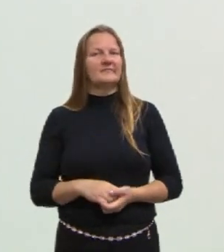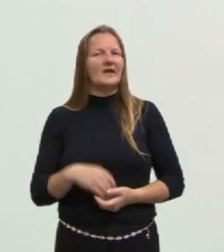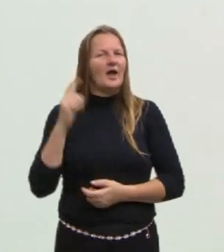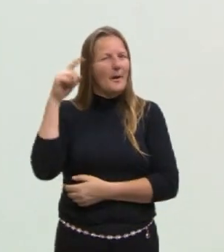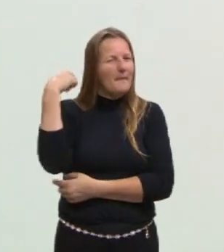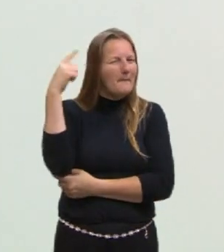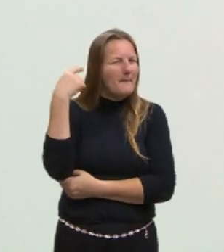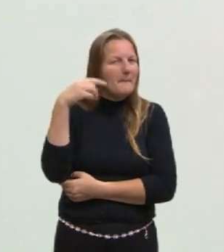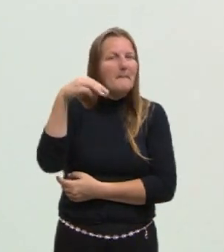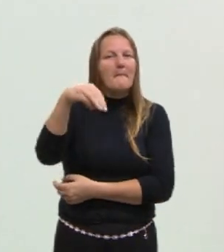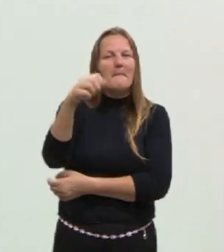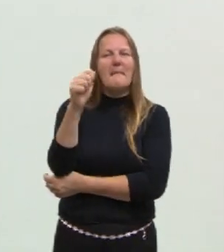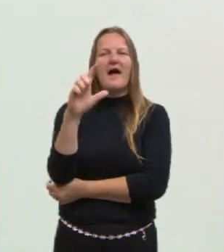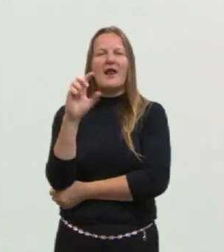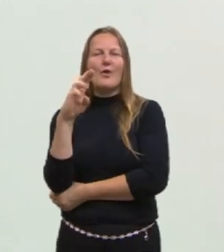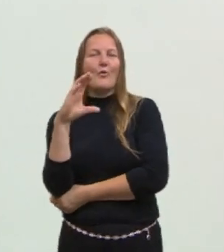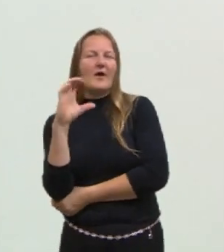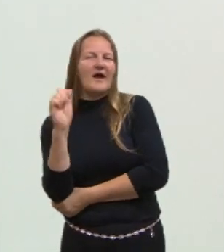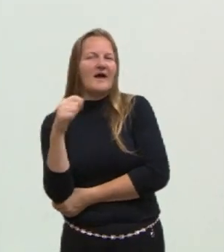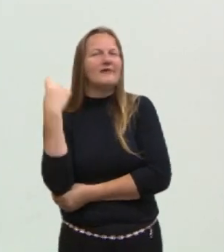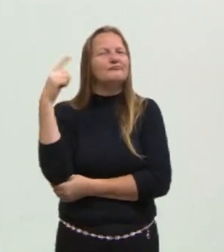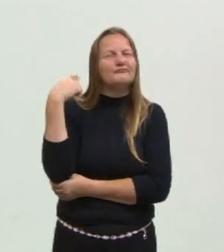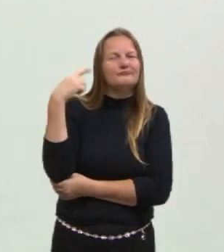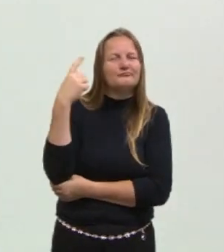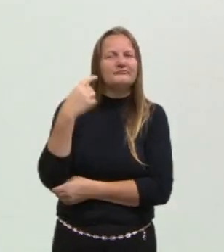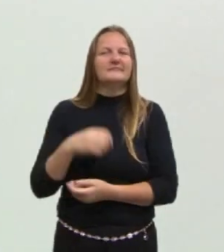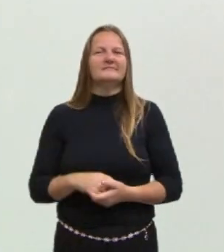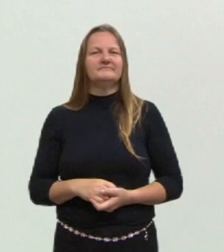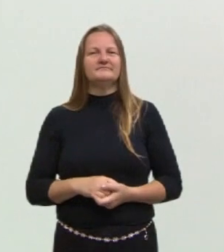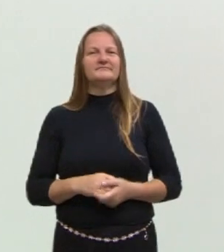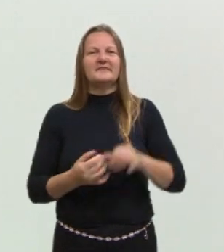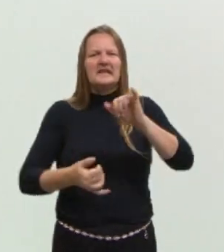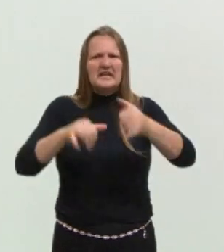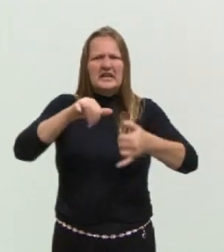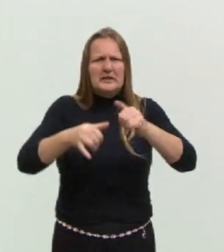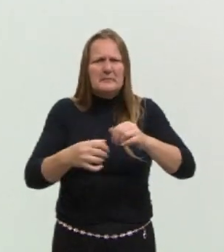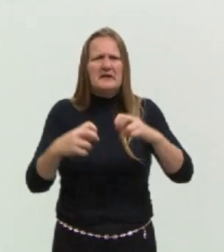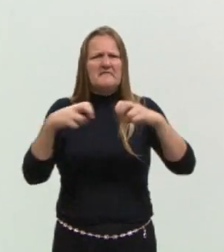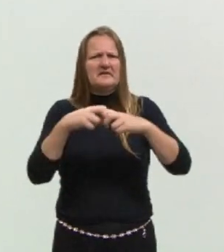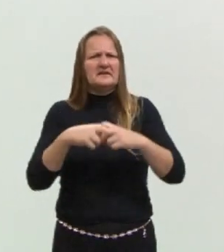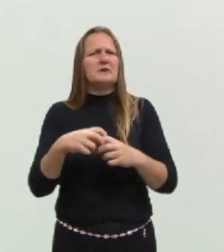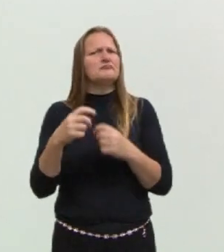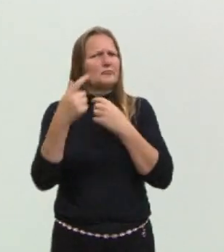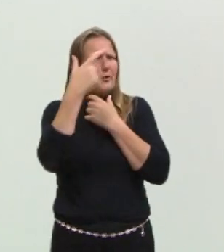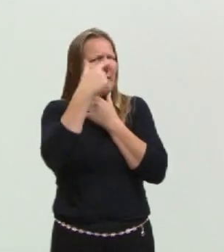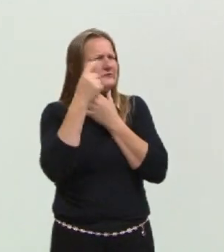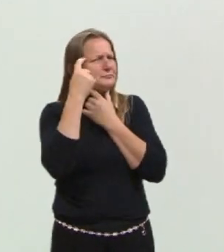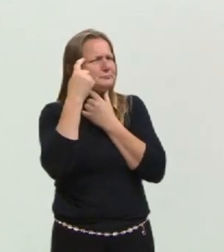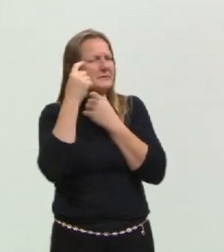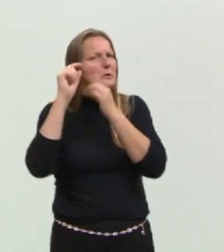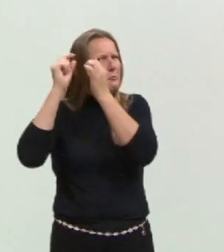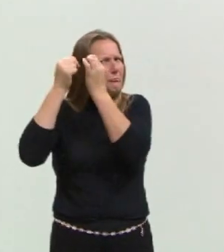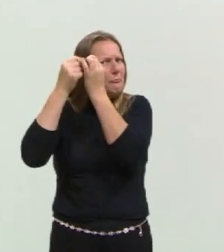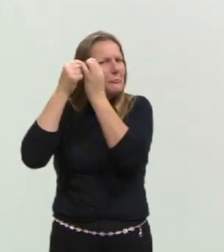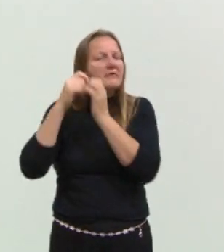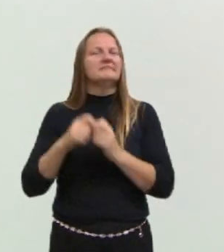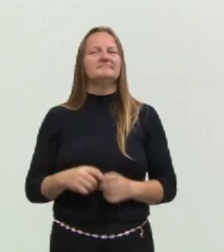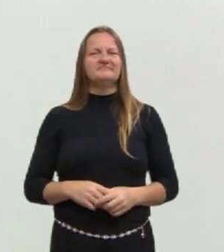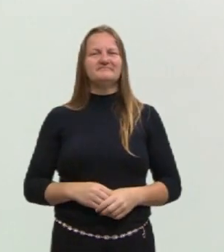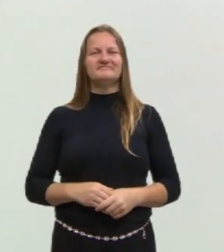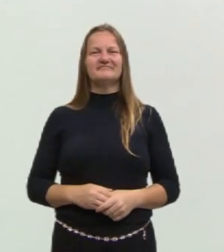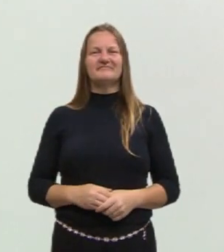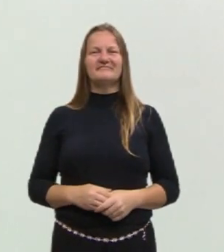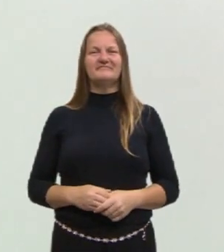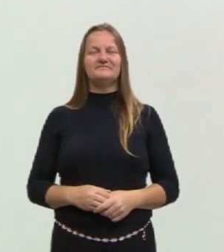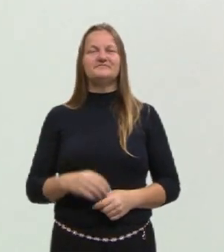essa... Eles linkam a gente com, nossa, quem gosta de química, quem gosta de física, né? Não deve ter... É louco, né? Eu digo